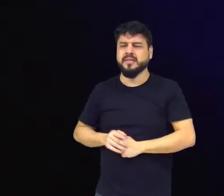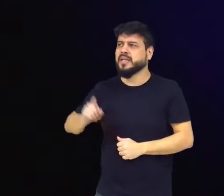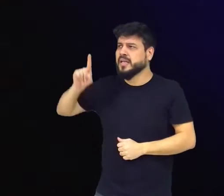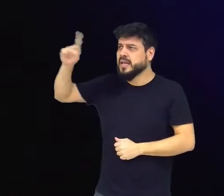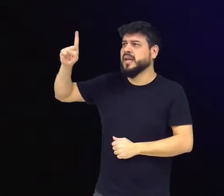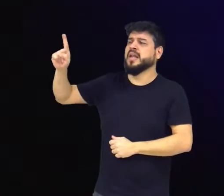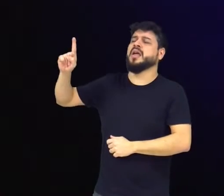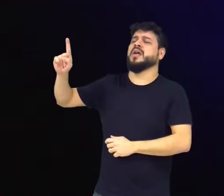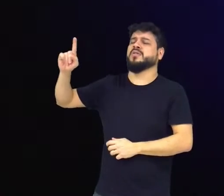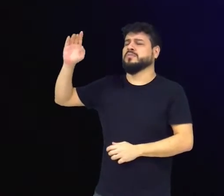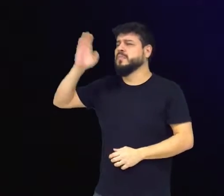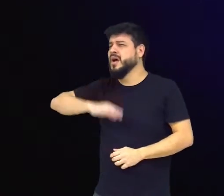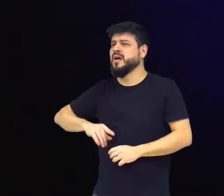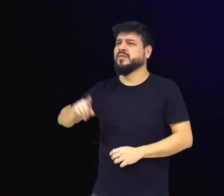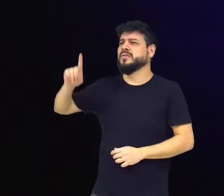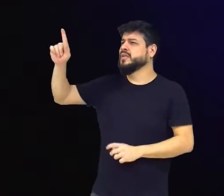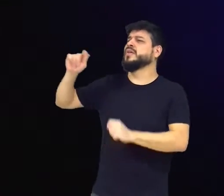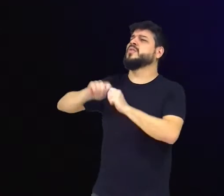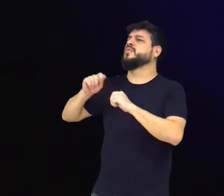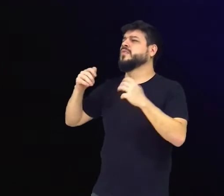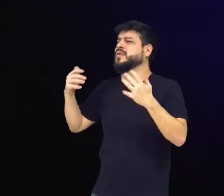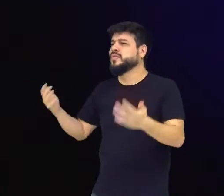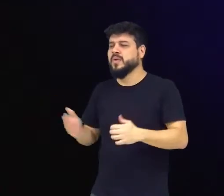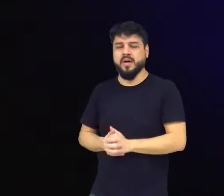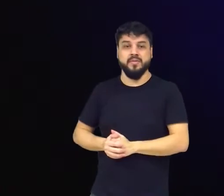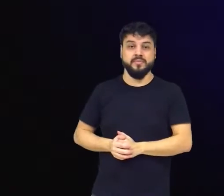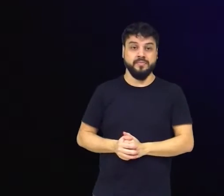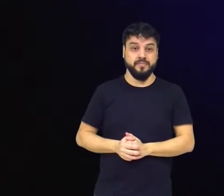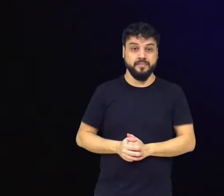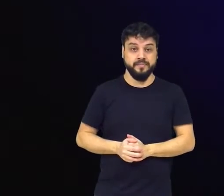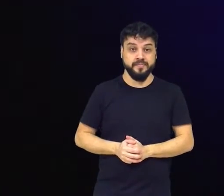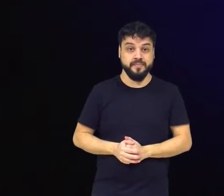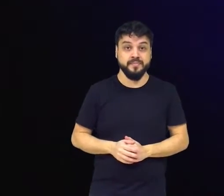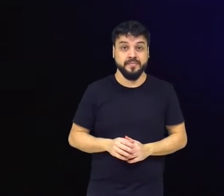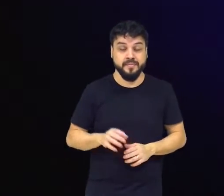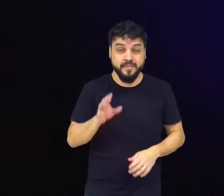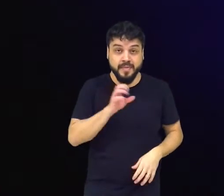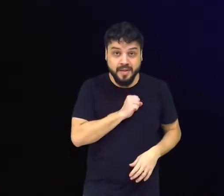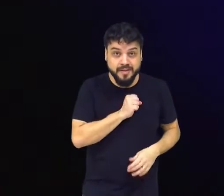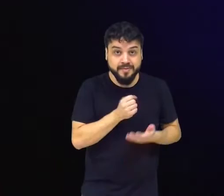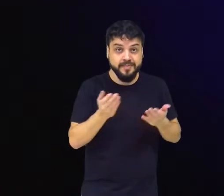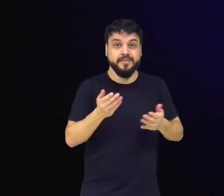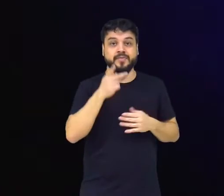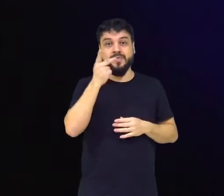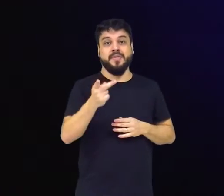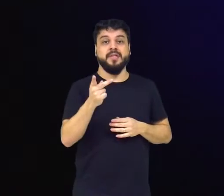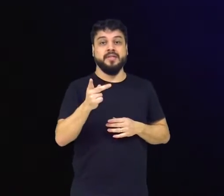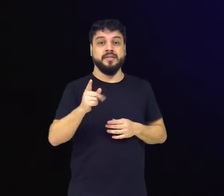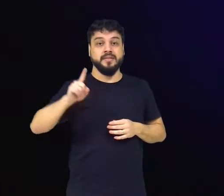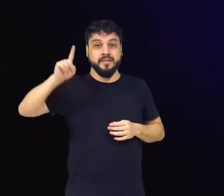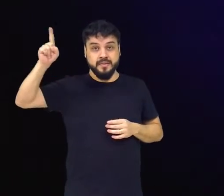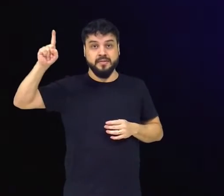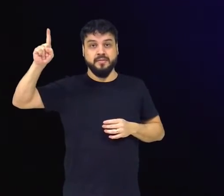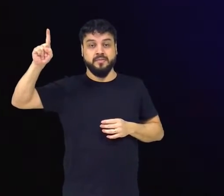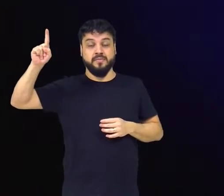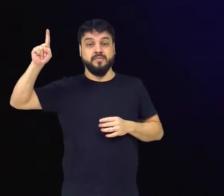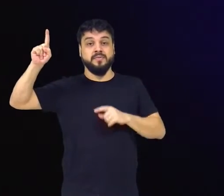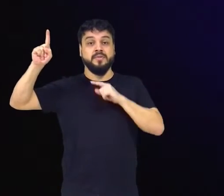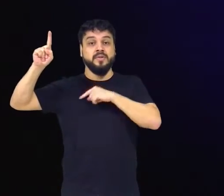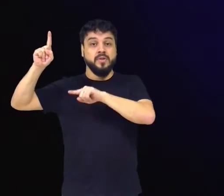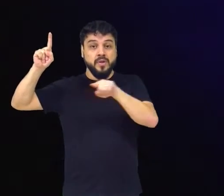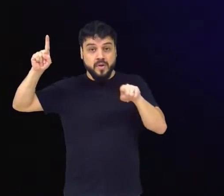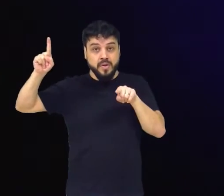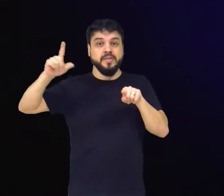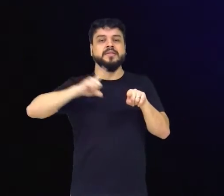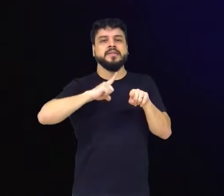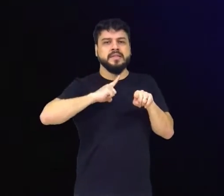tua. Por que, Senhor, fizesse isso comigo? Amados, a verdade é clara diante de nós. Temos que assumir as